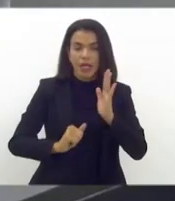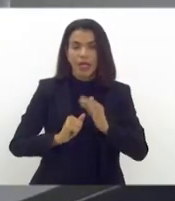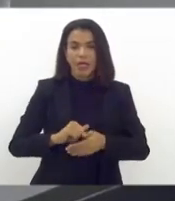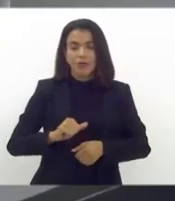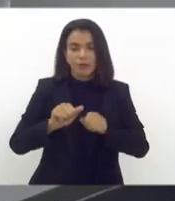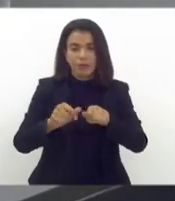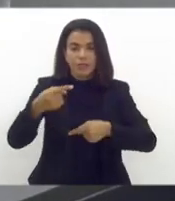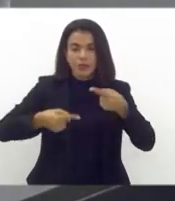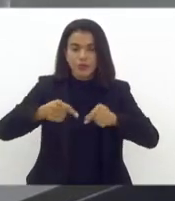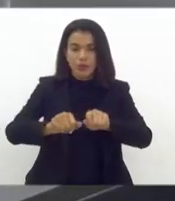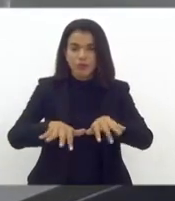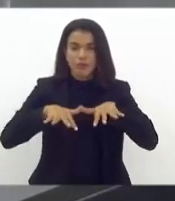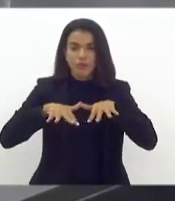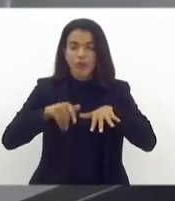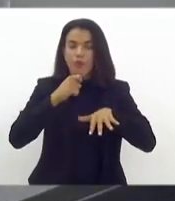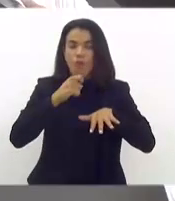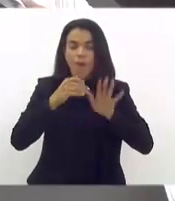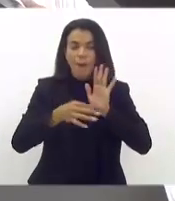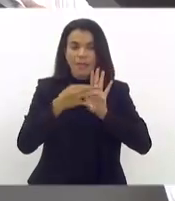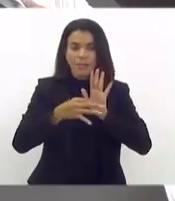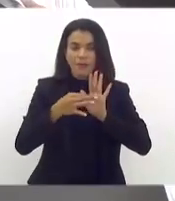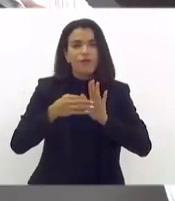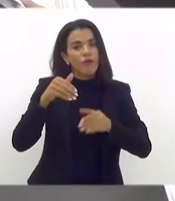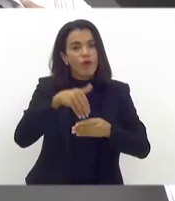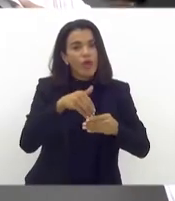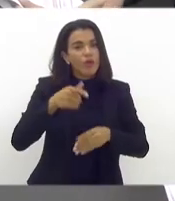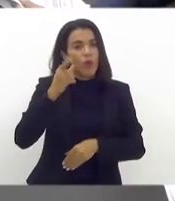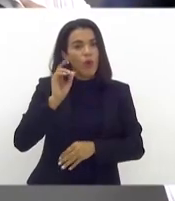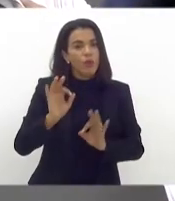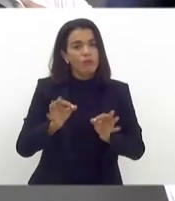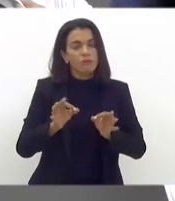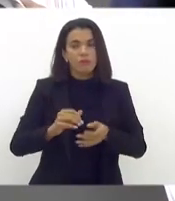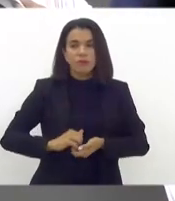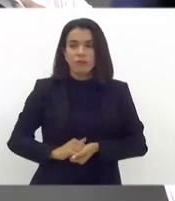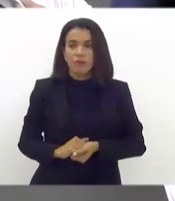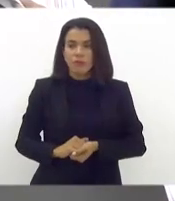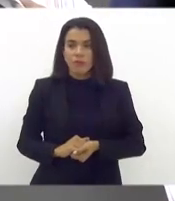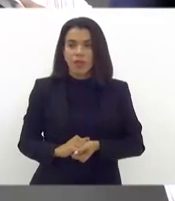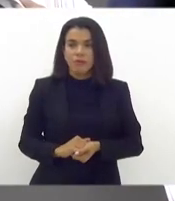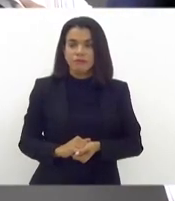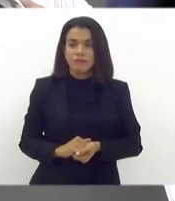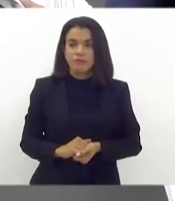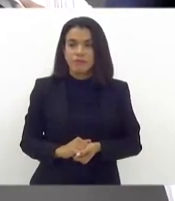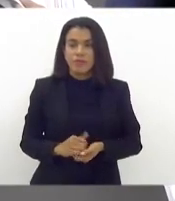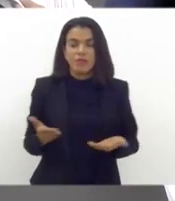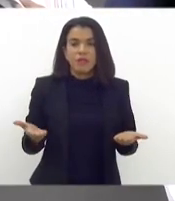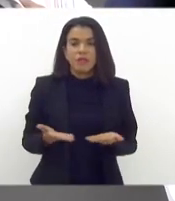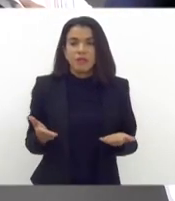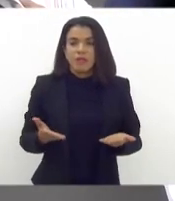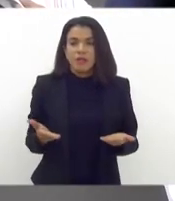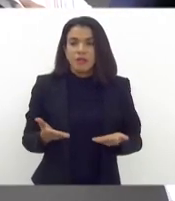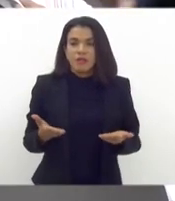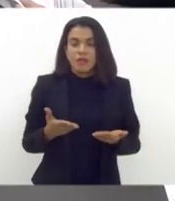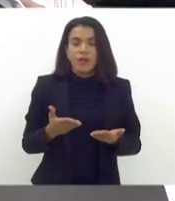no plenário, sem parecer da CCJ. Foi votado ontem. Foi votado ontem. Agora,